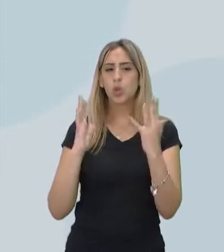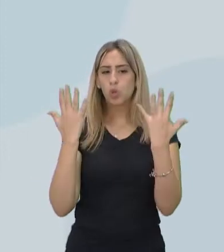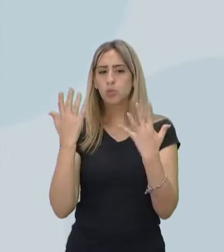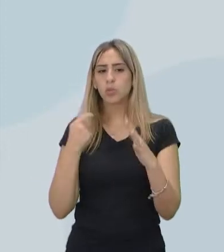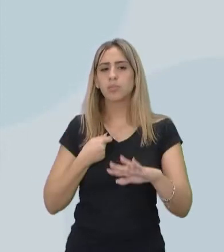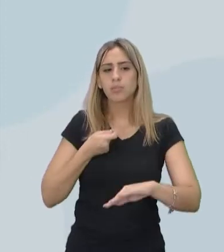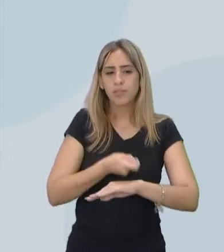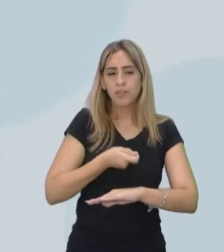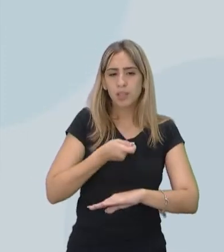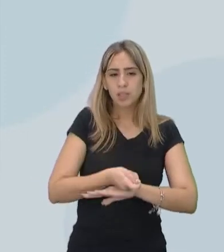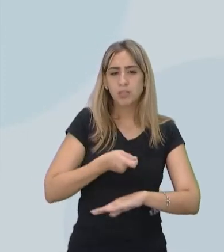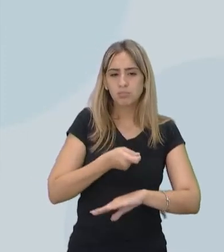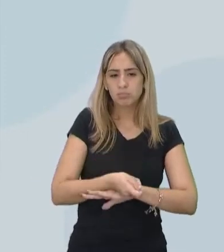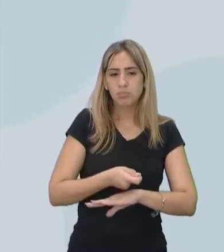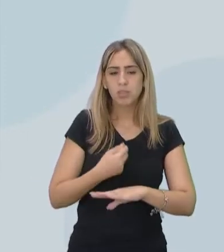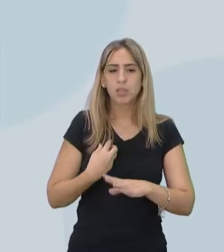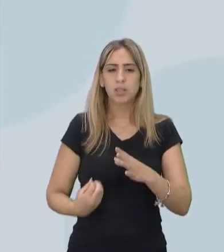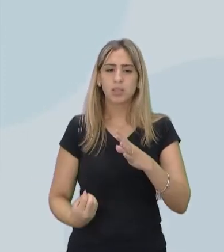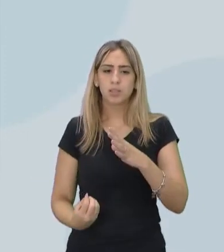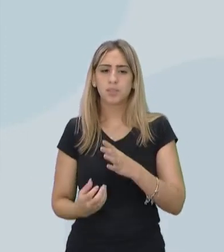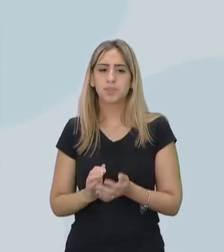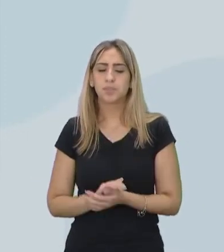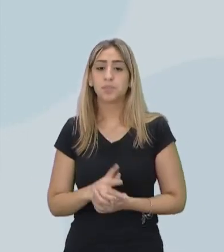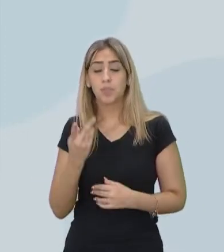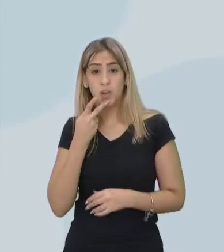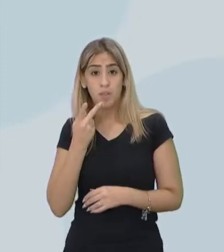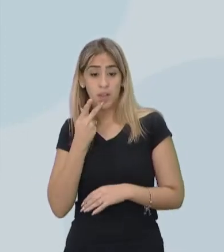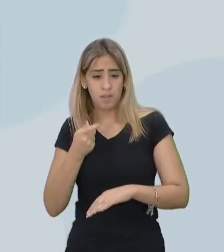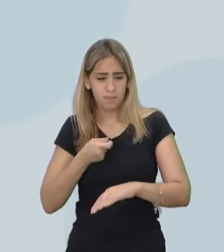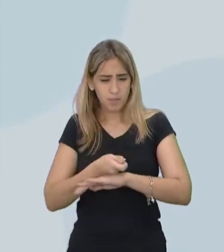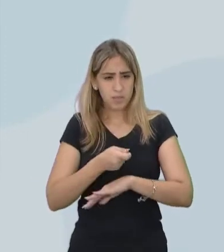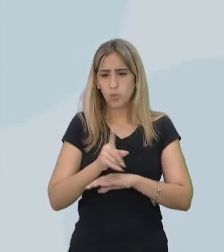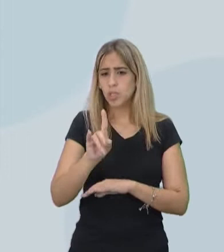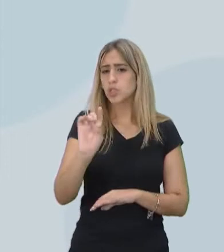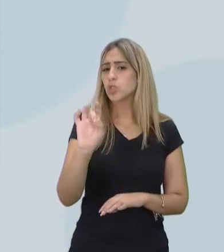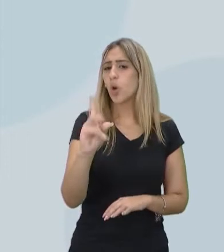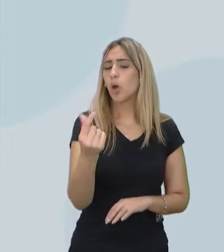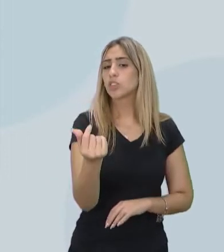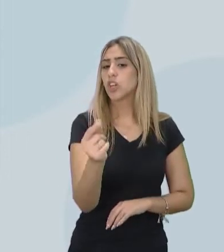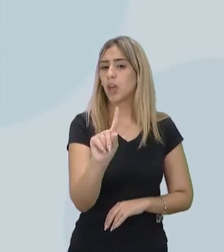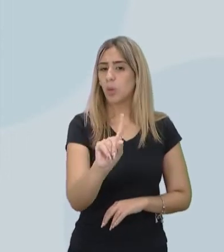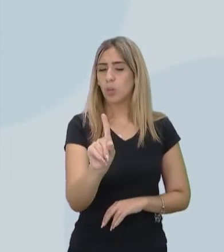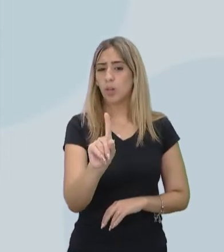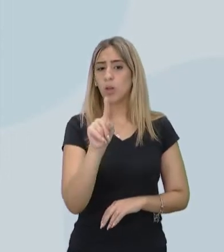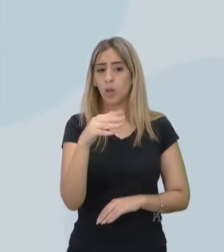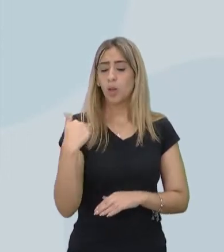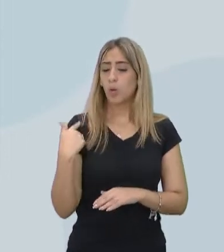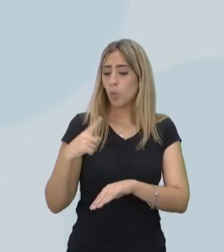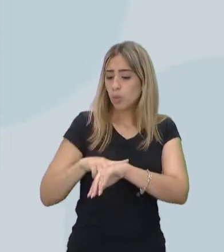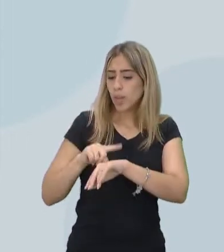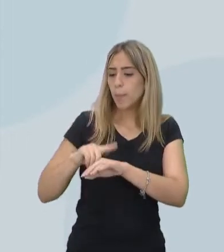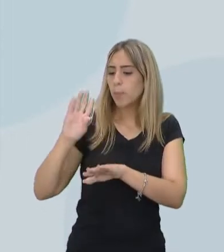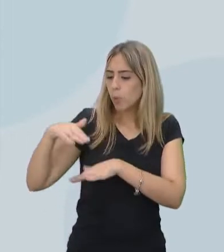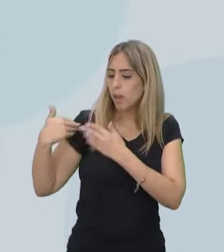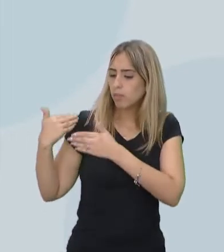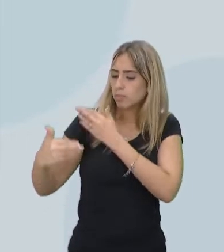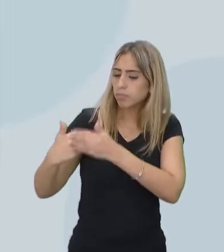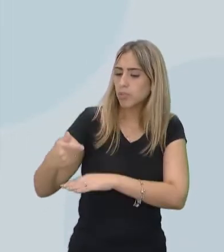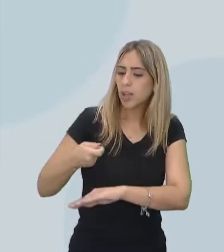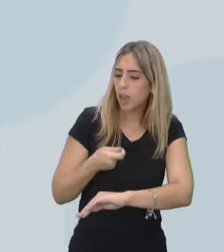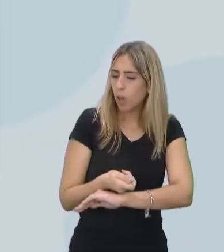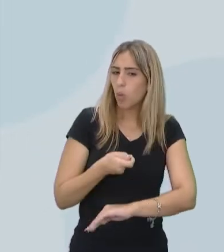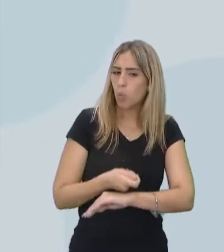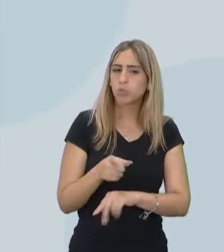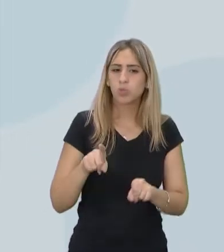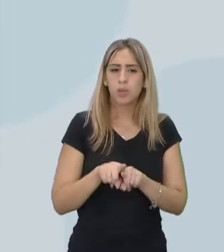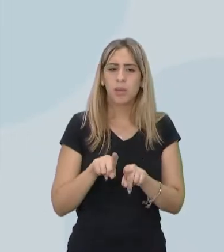soluções, investir recursos. Quando a gente fala investir recursos, não é só dinheiro, não. A gente pode dizer que o tempo é um recurso também. Né? E valioso, hein?